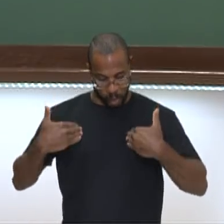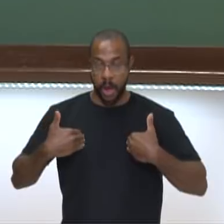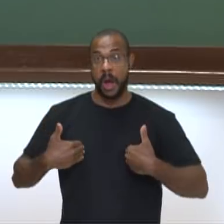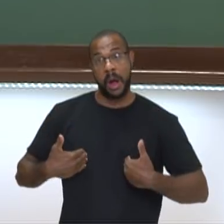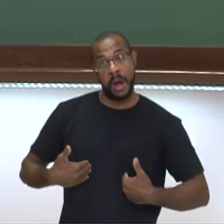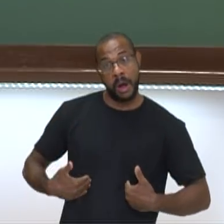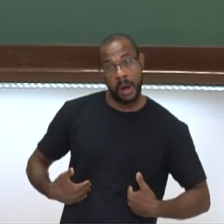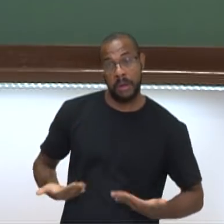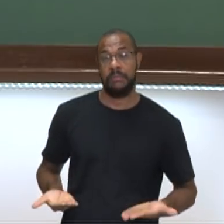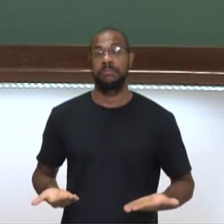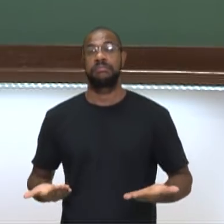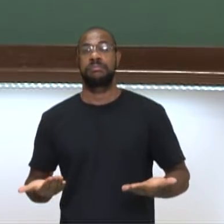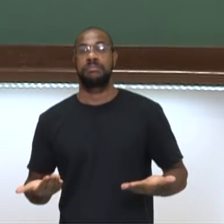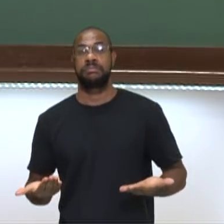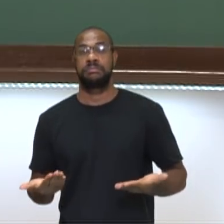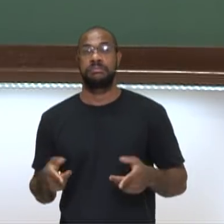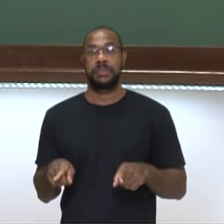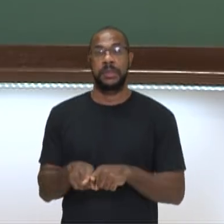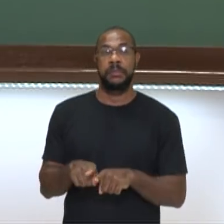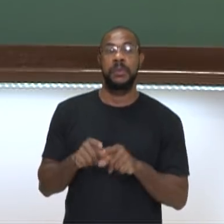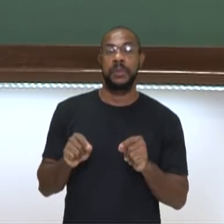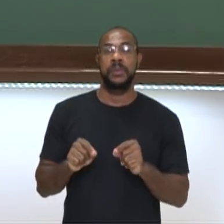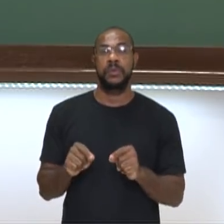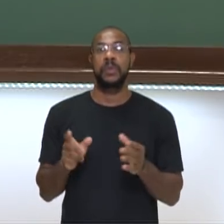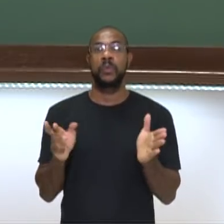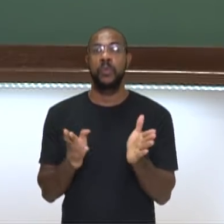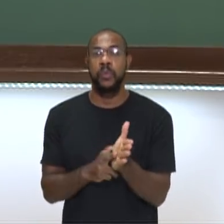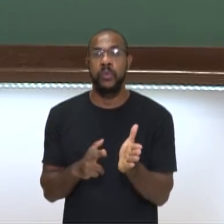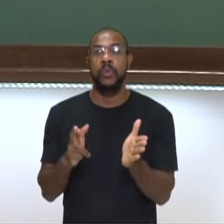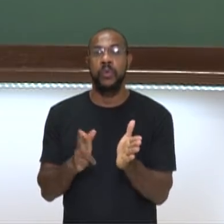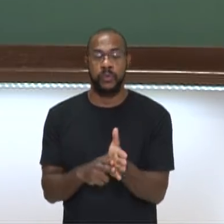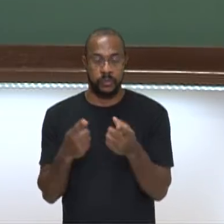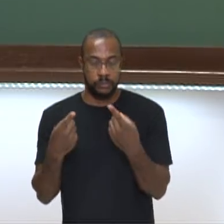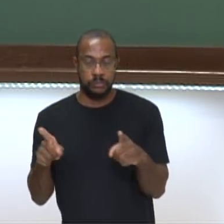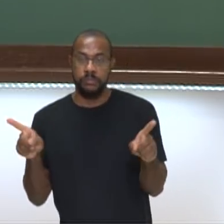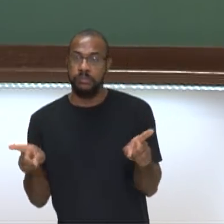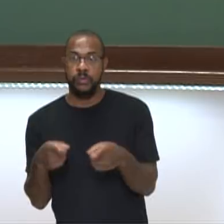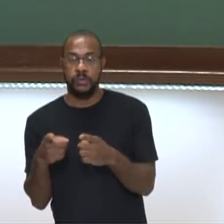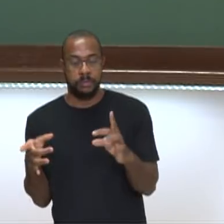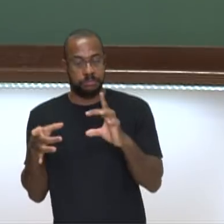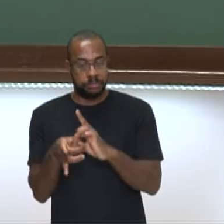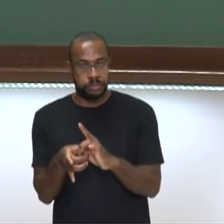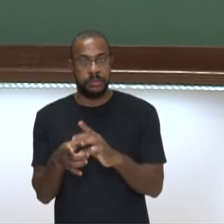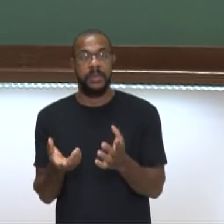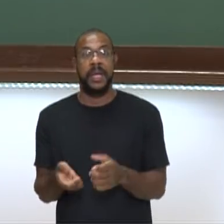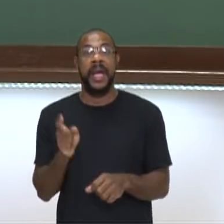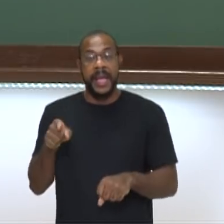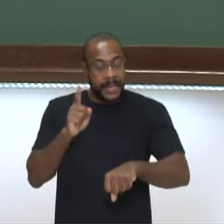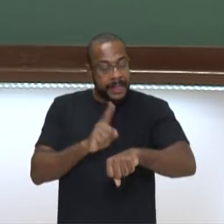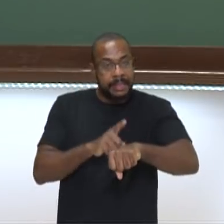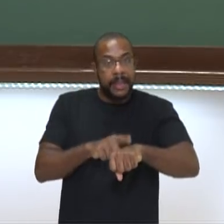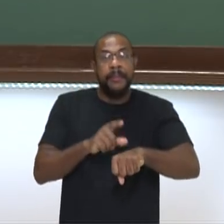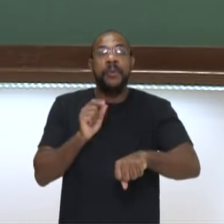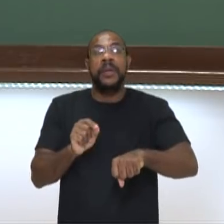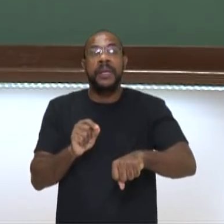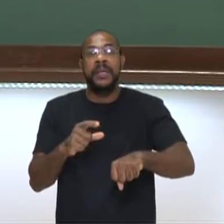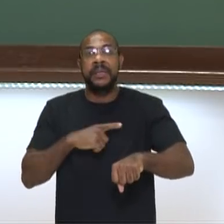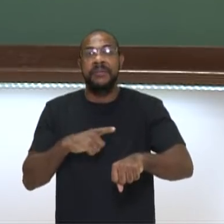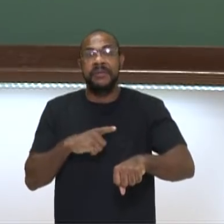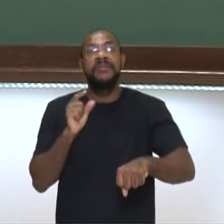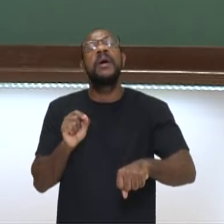da dança, com o ritmo da música, né? Então, é esse tempo que